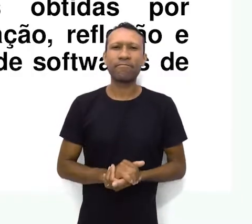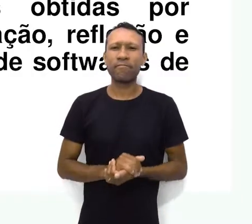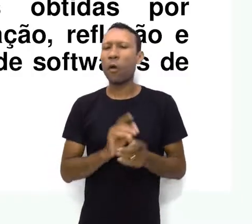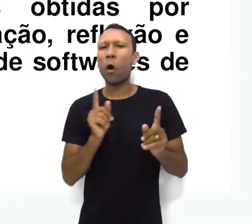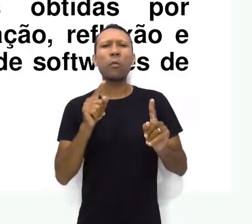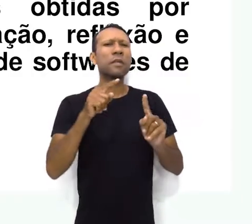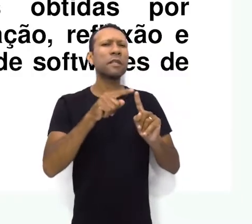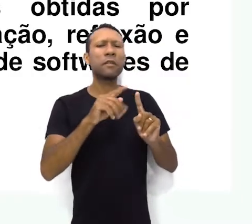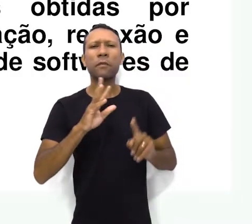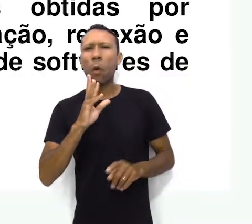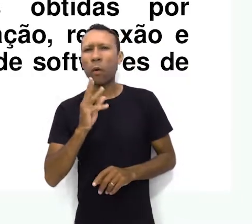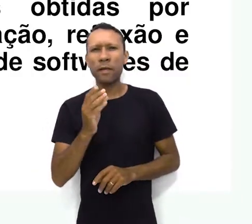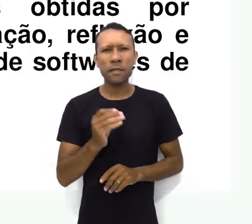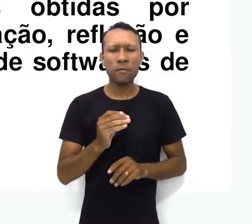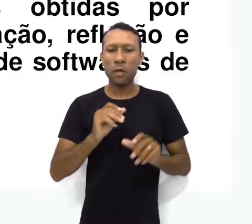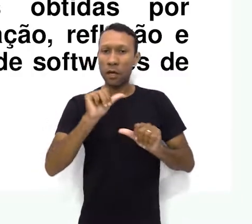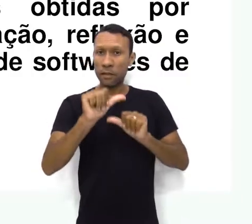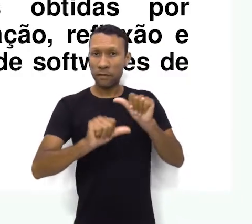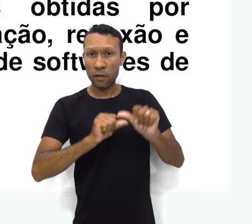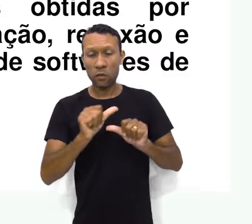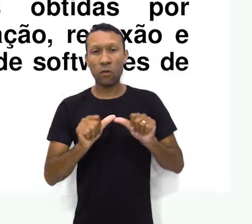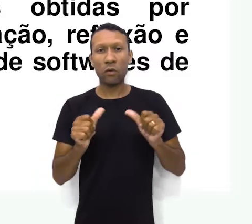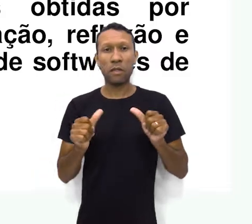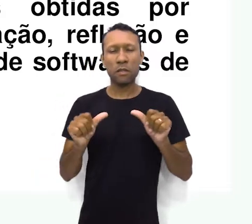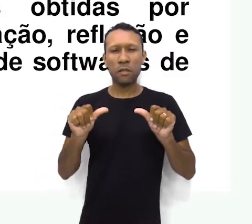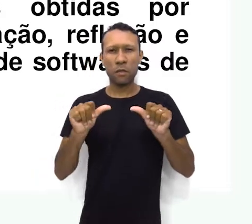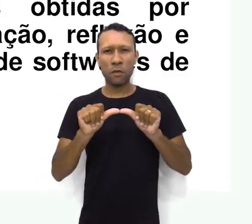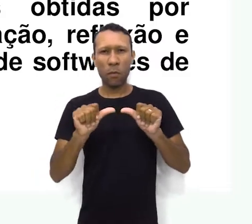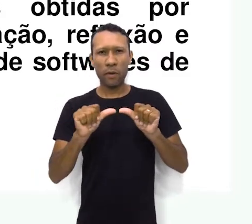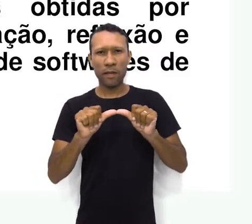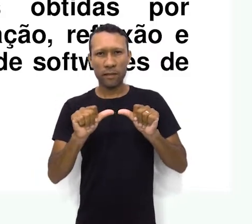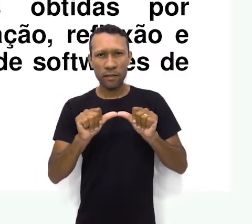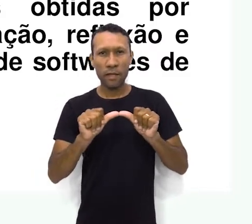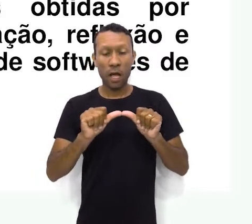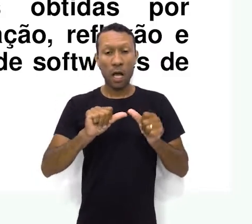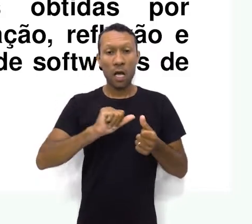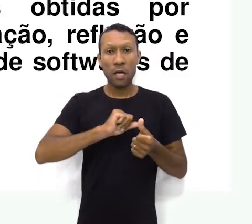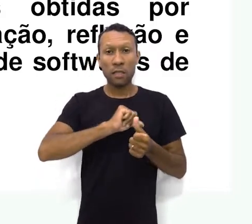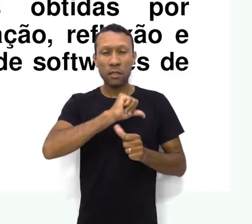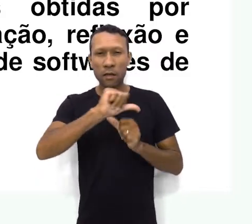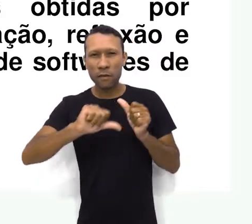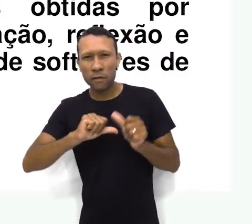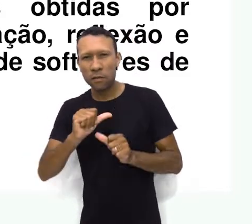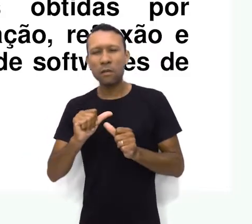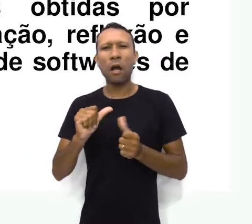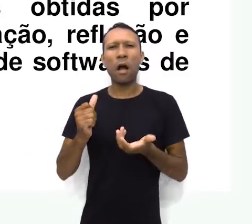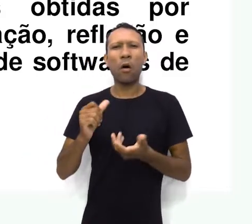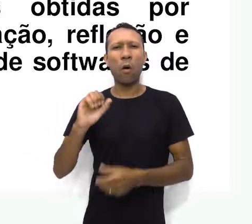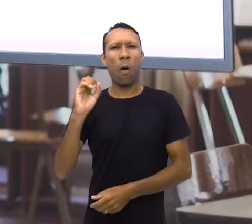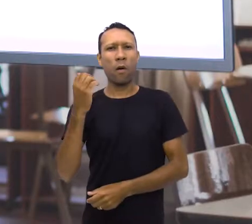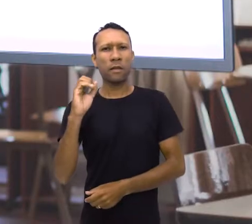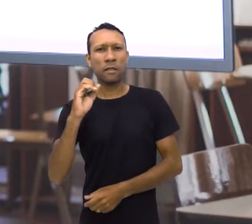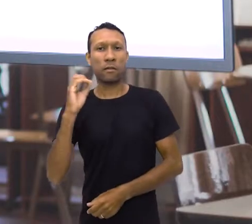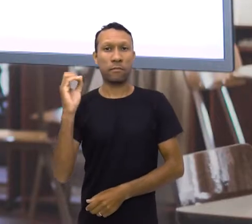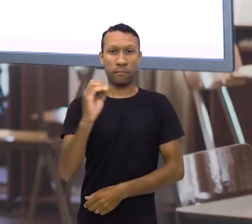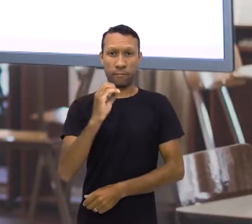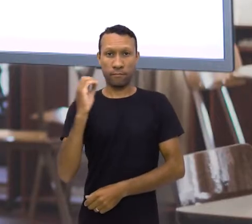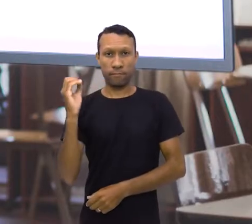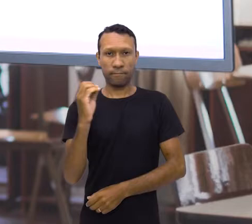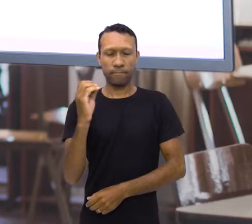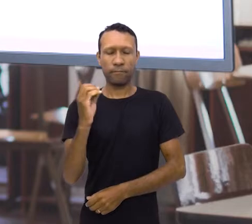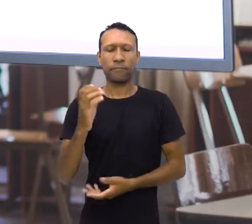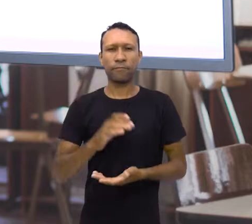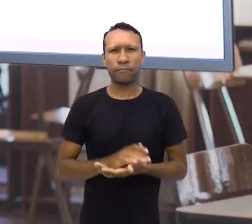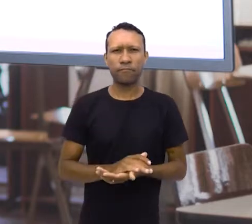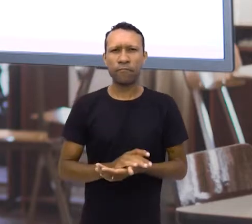Objetivo de conhecimento: transformações geométricas, simetria de translação, reflexão e rotação.